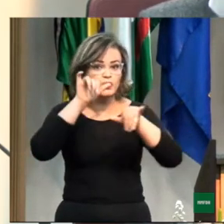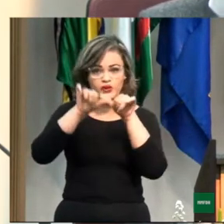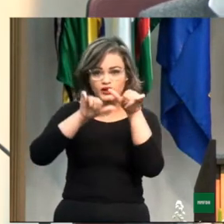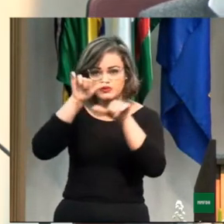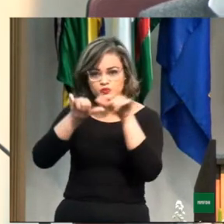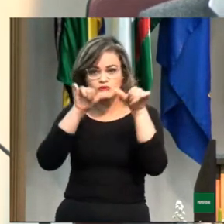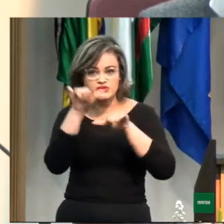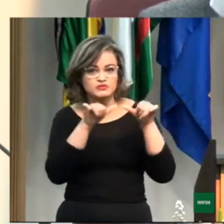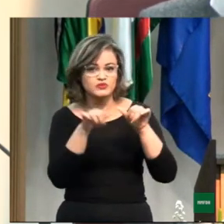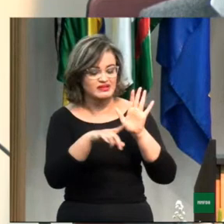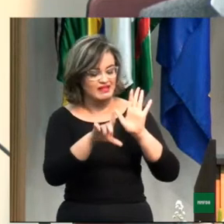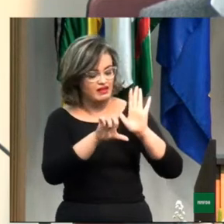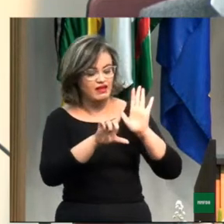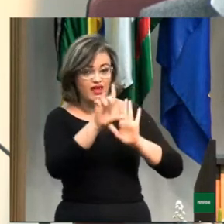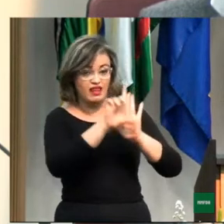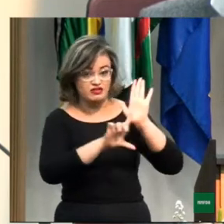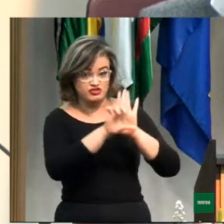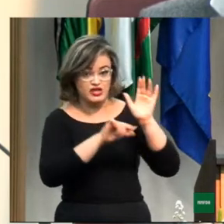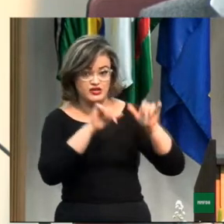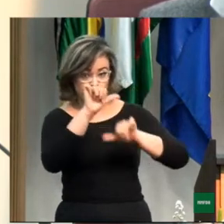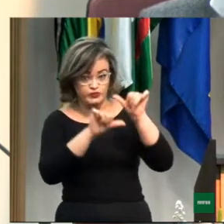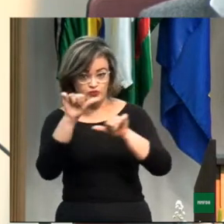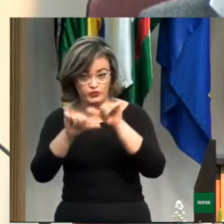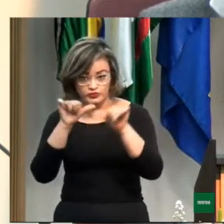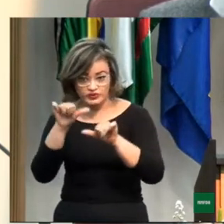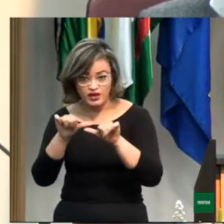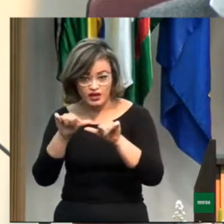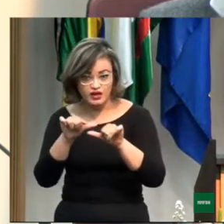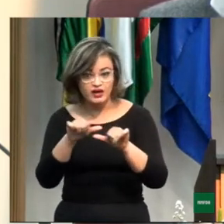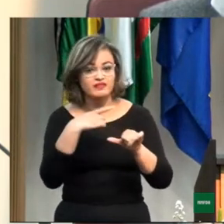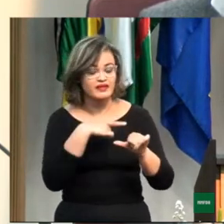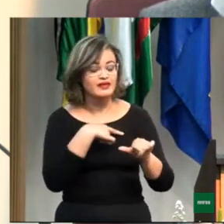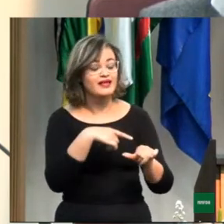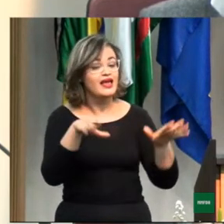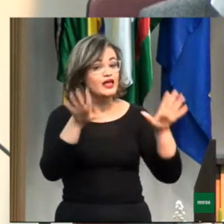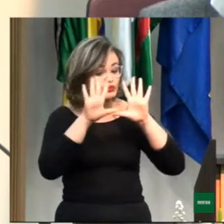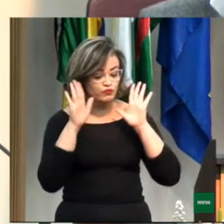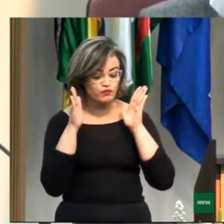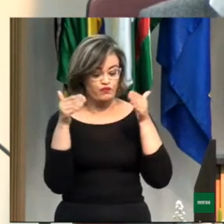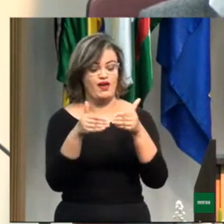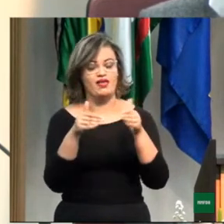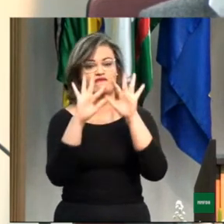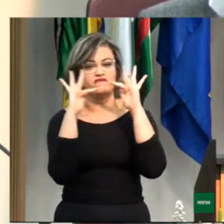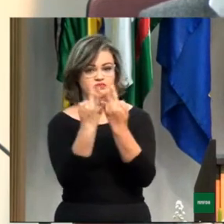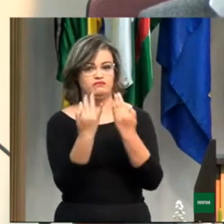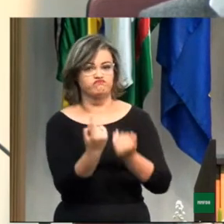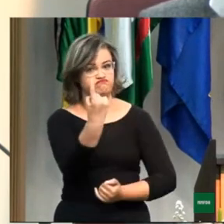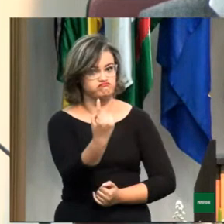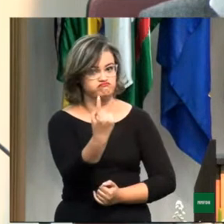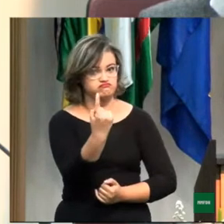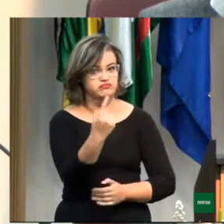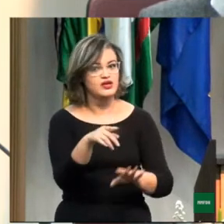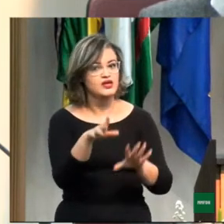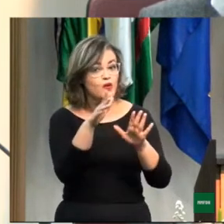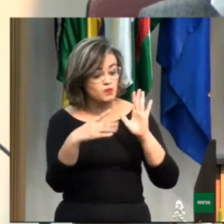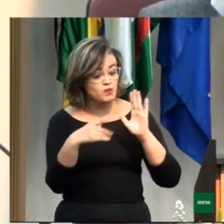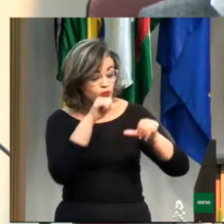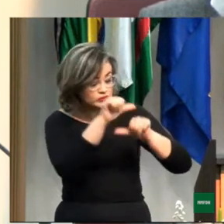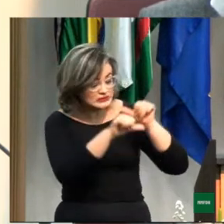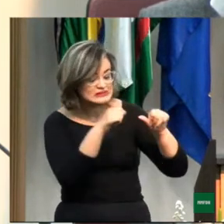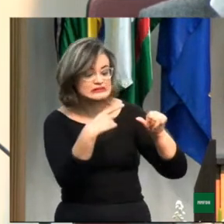legislação sejam mudanças pensando na família, sejam mudanças que possam, de